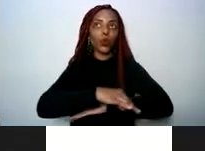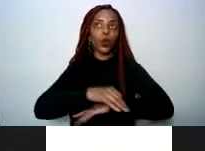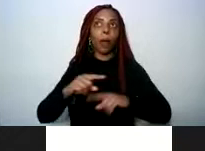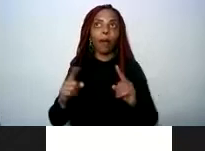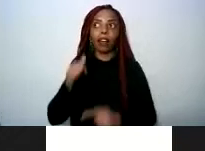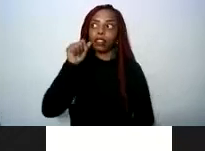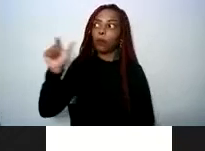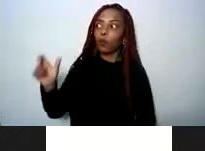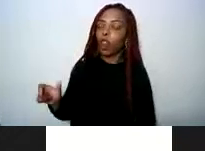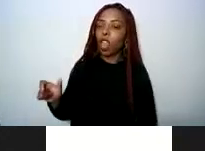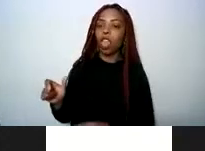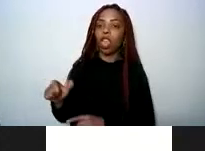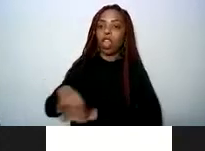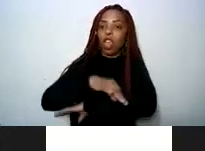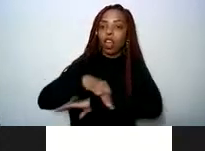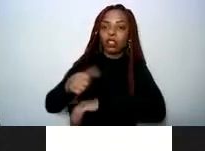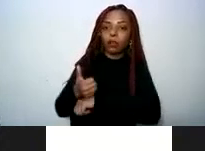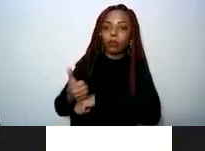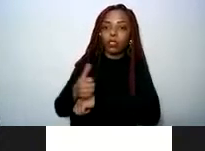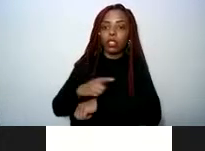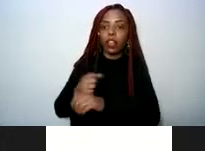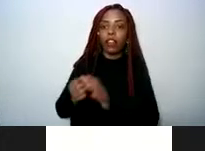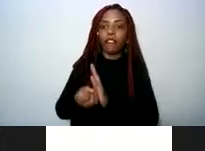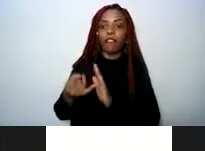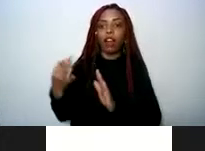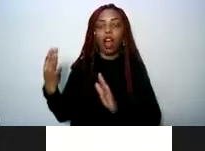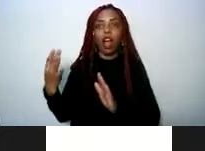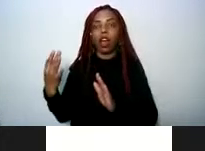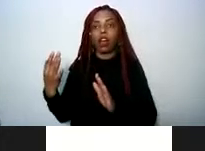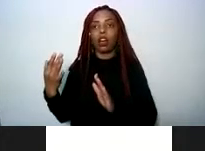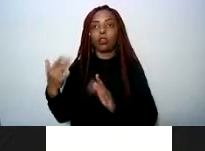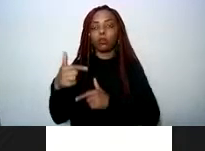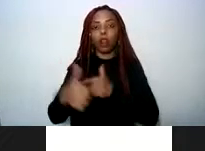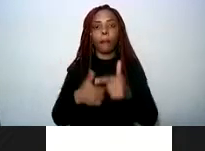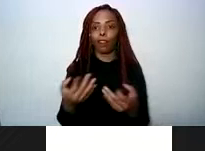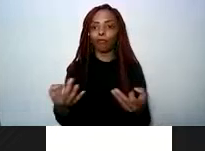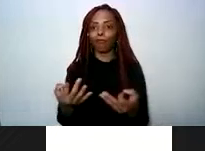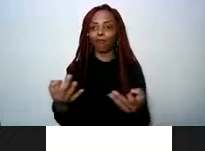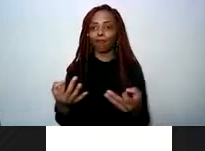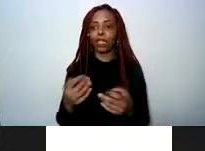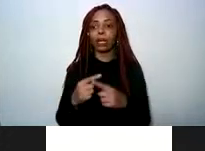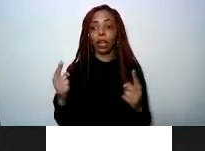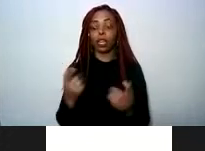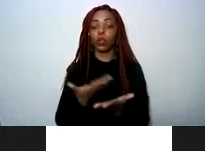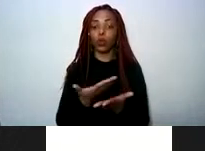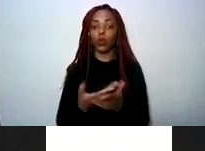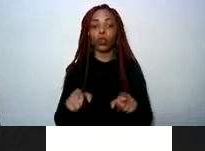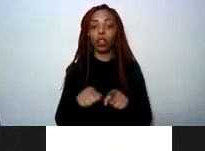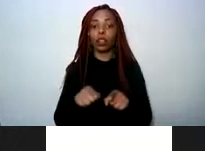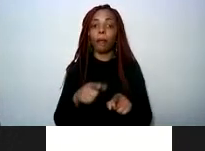intervenções super bem feitas e é um estudo também que ficou a parte que merece um